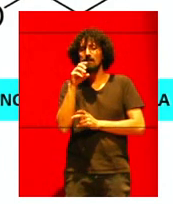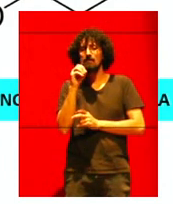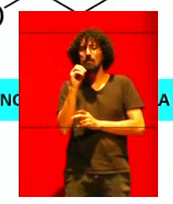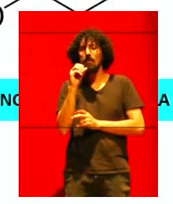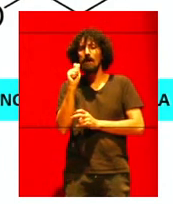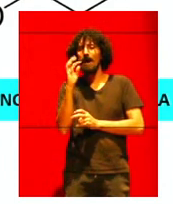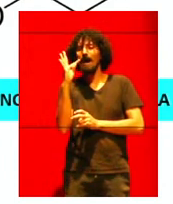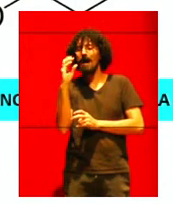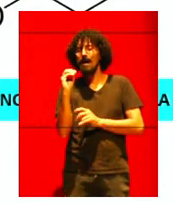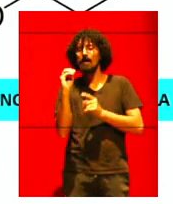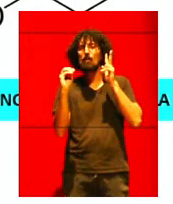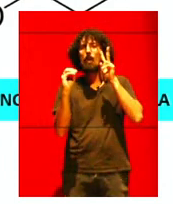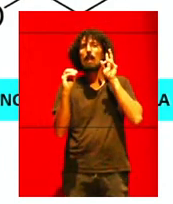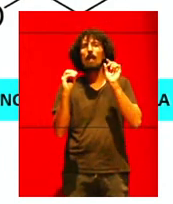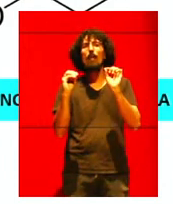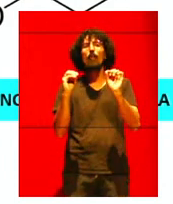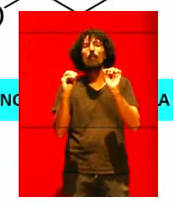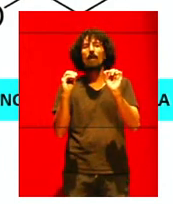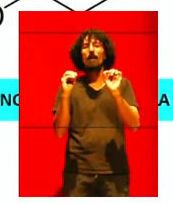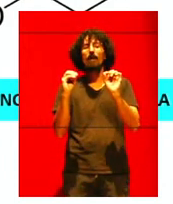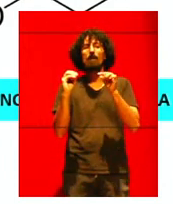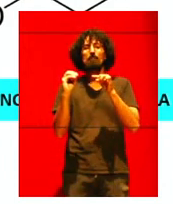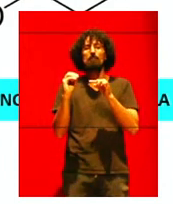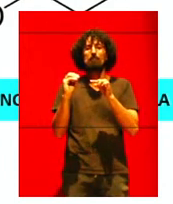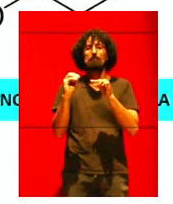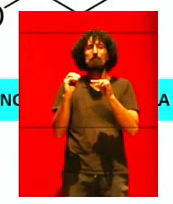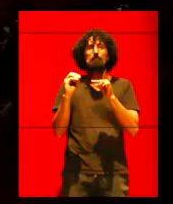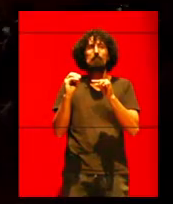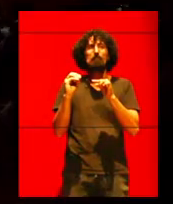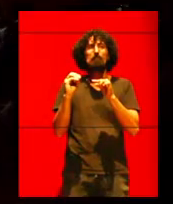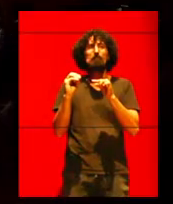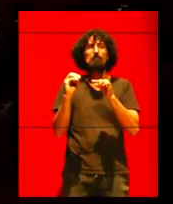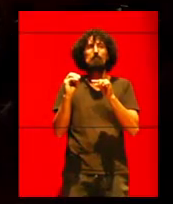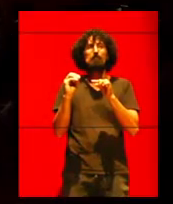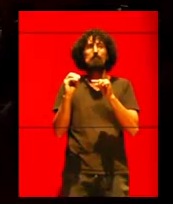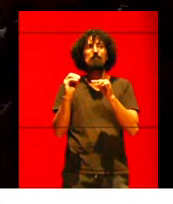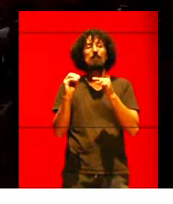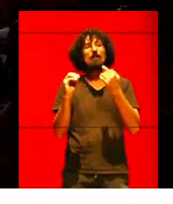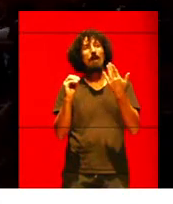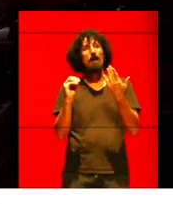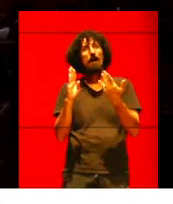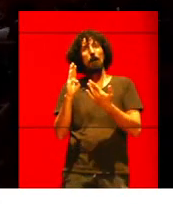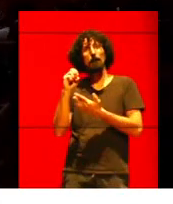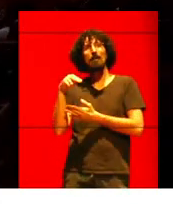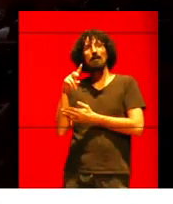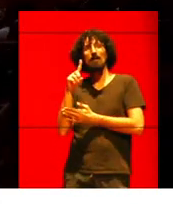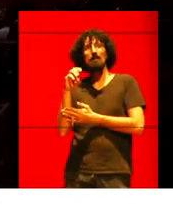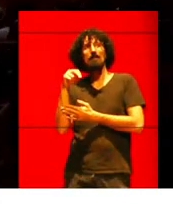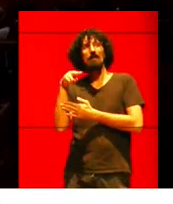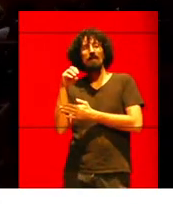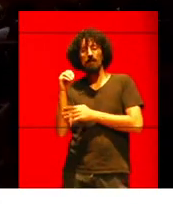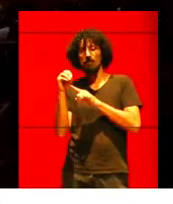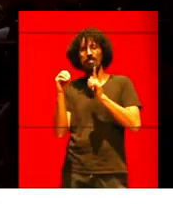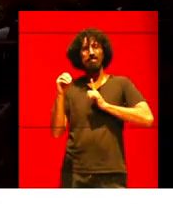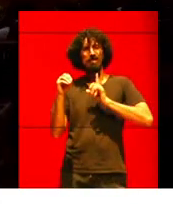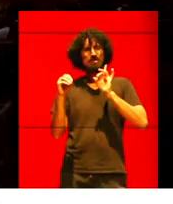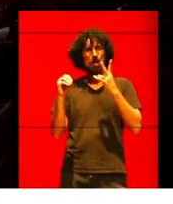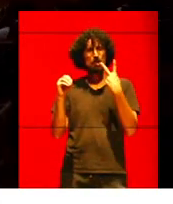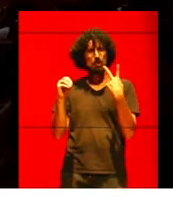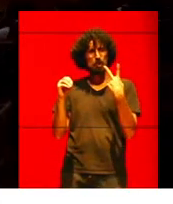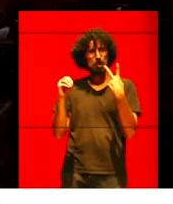Benzoato lembra quem? Benzoato lembra quem, pessoal? Benzeno. Benzeno só tem 2